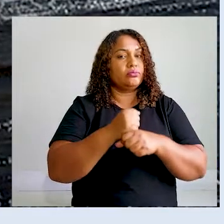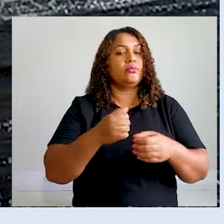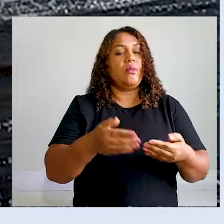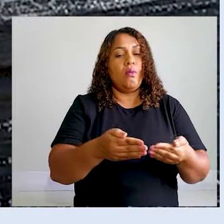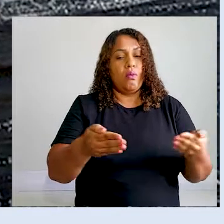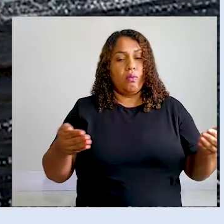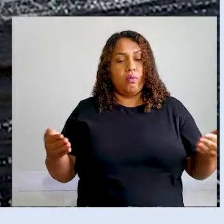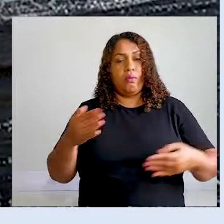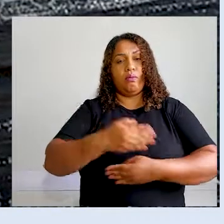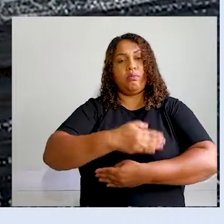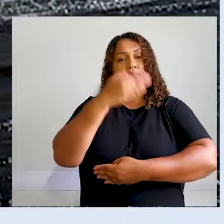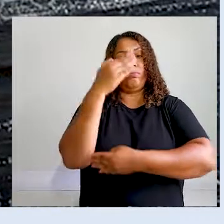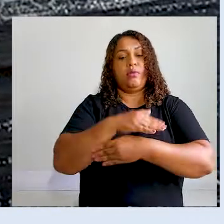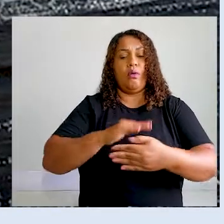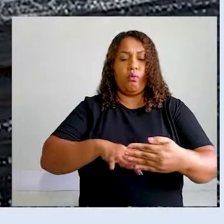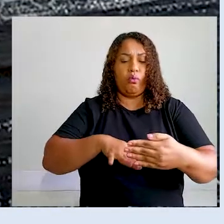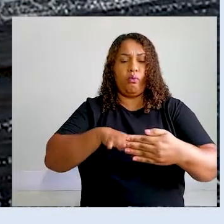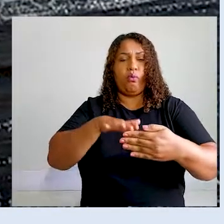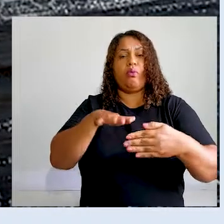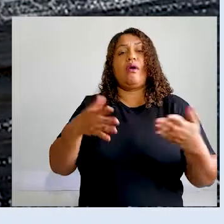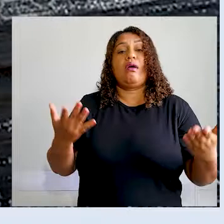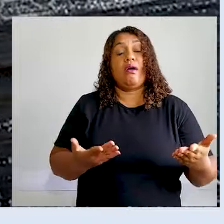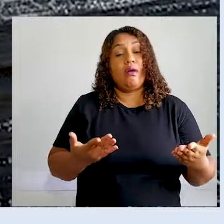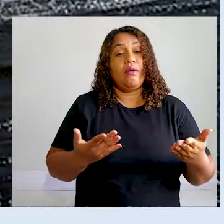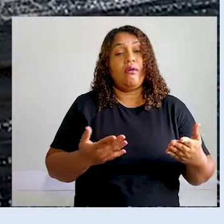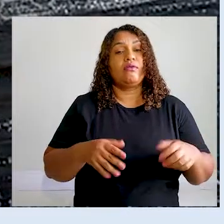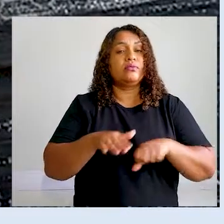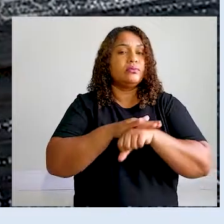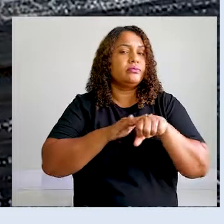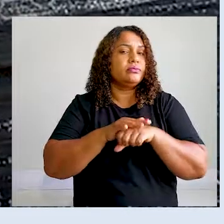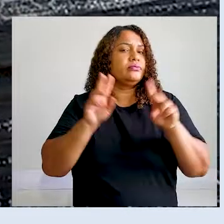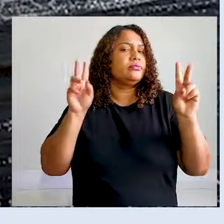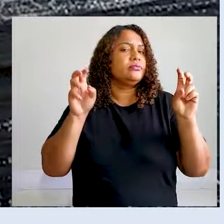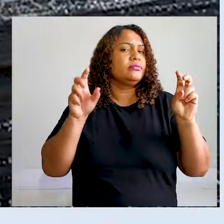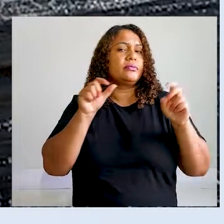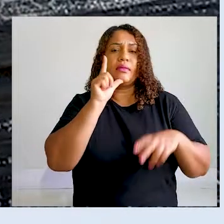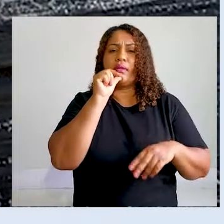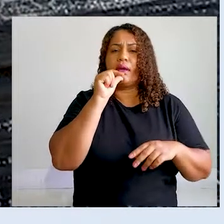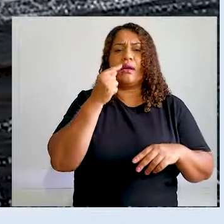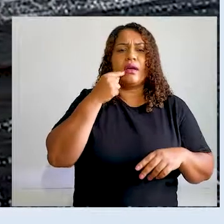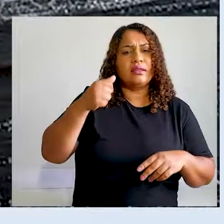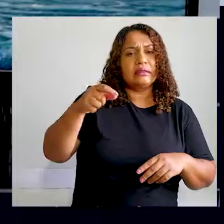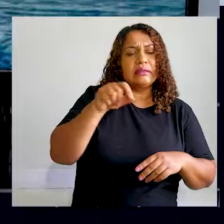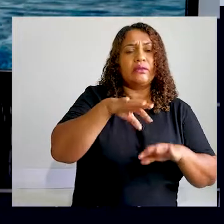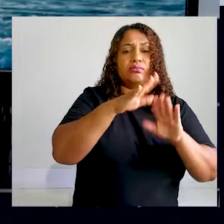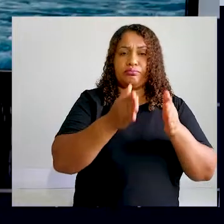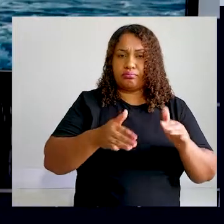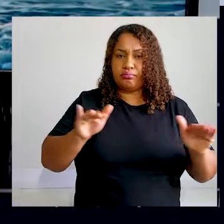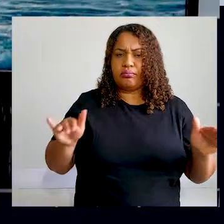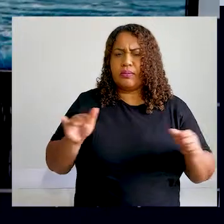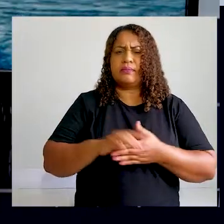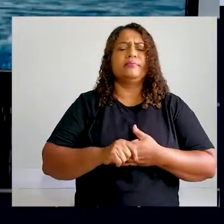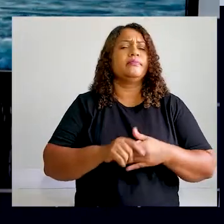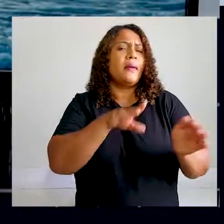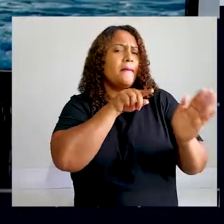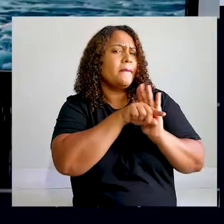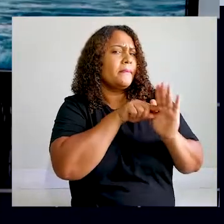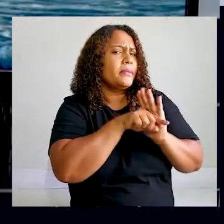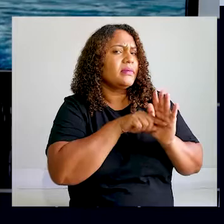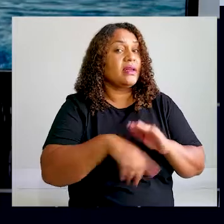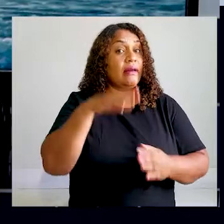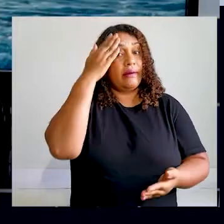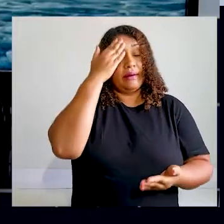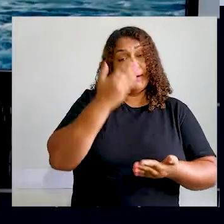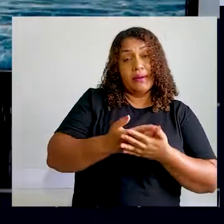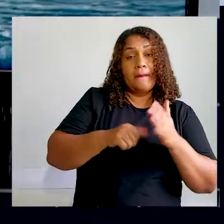usinas hidrelétricas. É hora de falar um pouco sobre as águas salgadas dos oceanos. Muitos pesquisadores